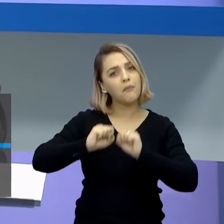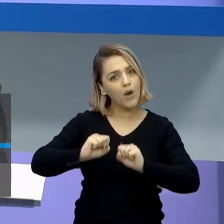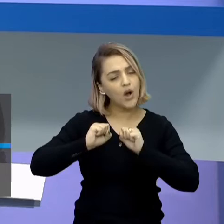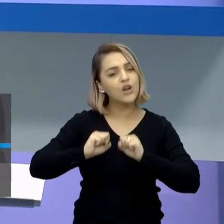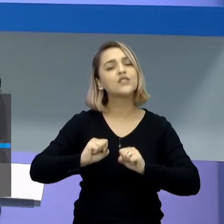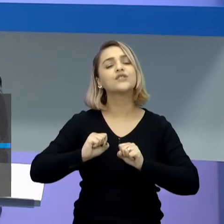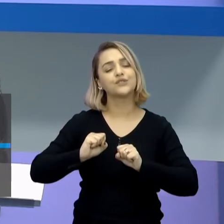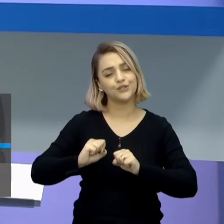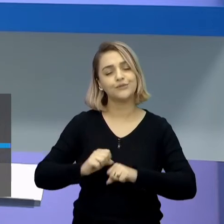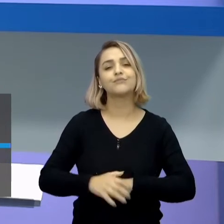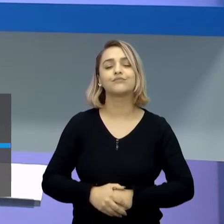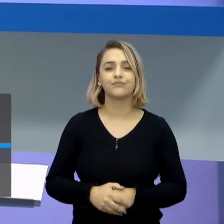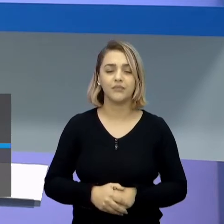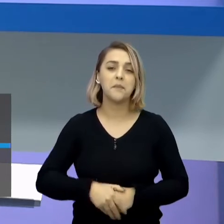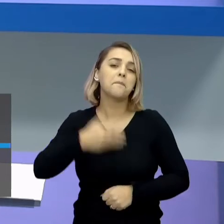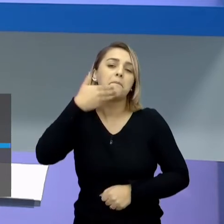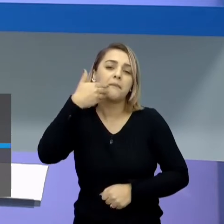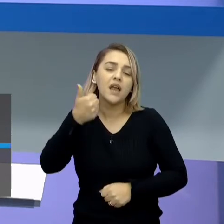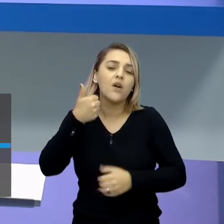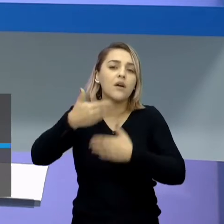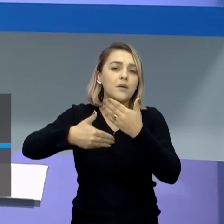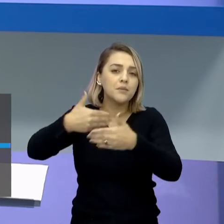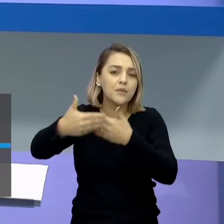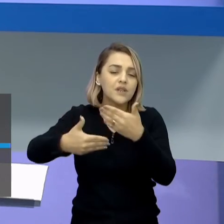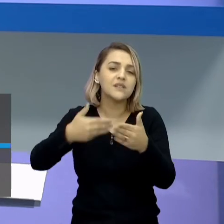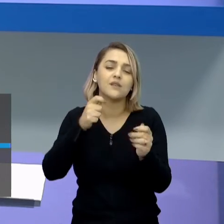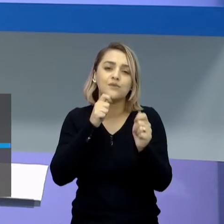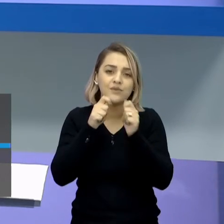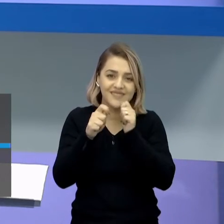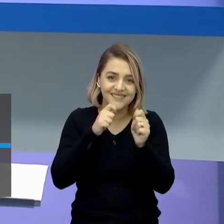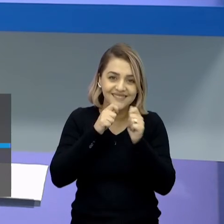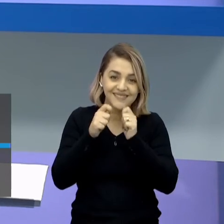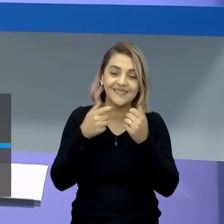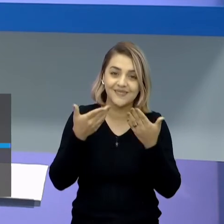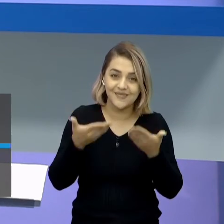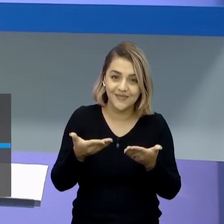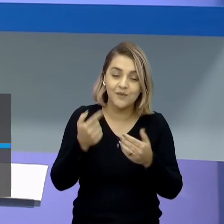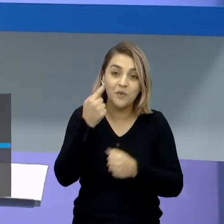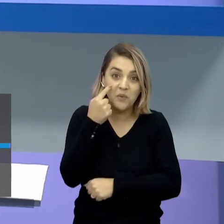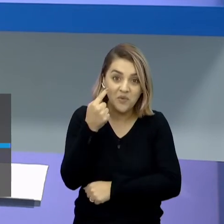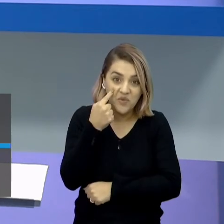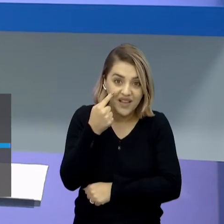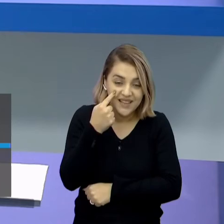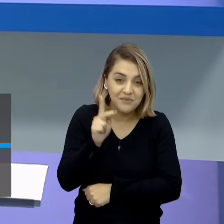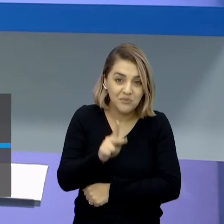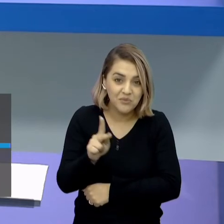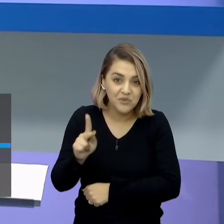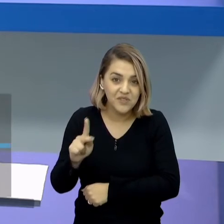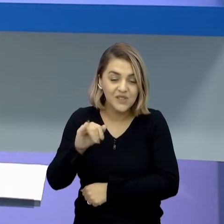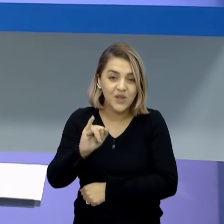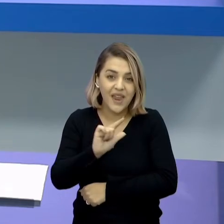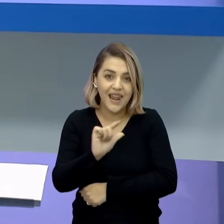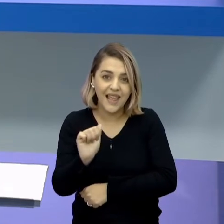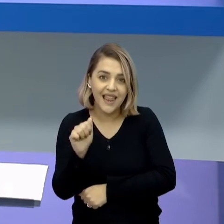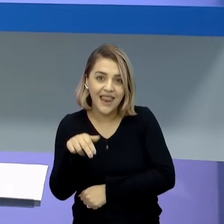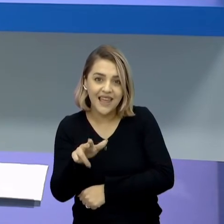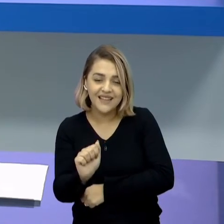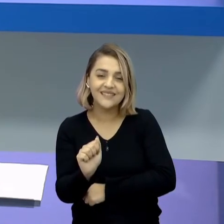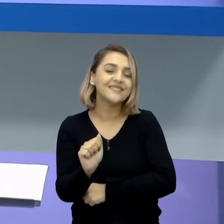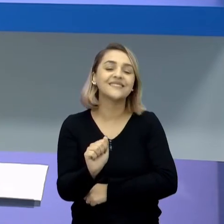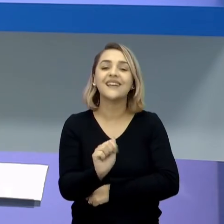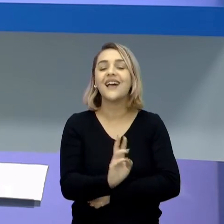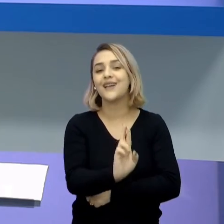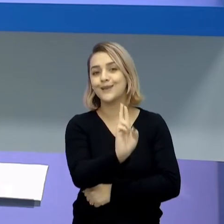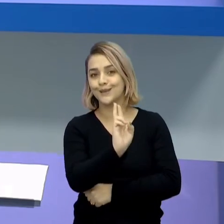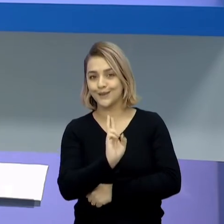agilizar esse processo, né, de produção aí de entrevista, tá? Então, vamos ver o que a professora Ilana falou na entrevista que eu fiz